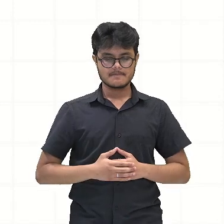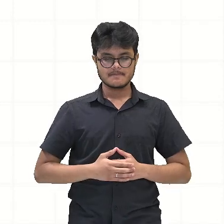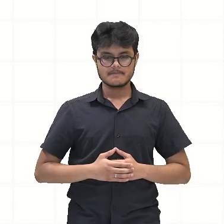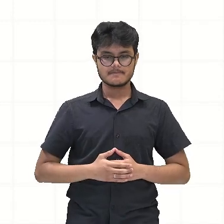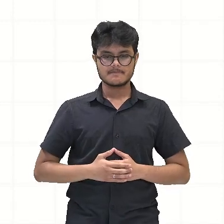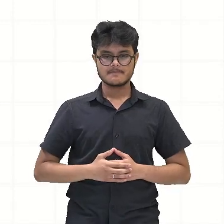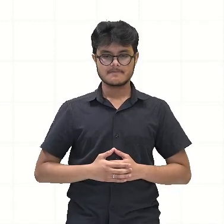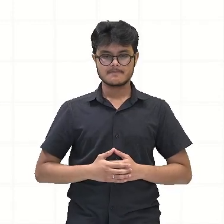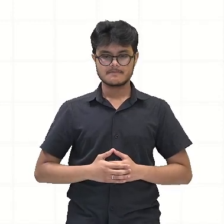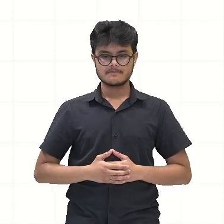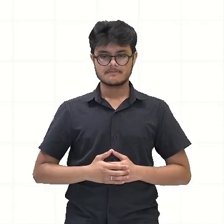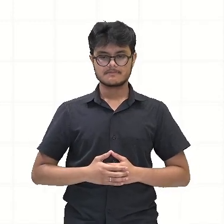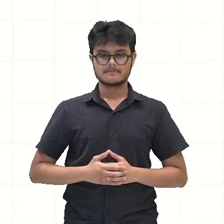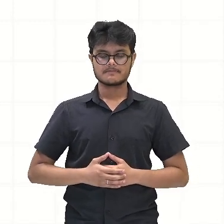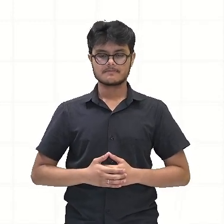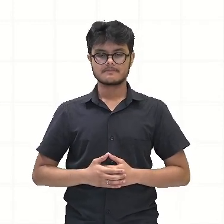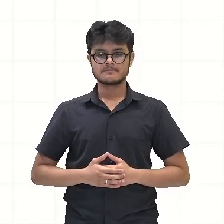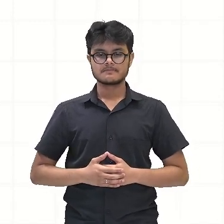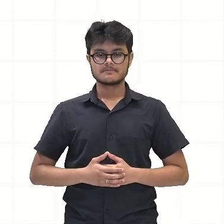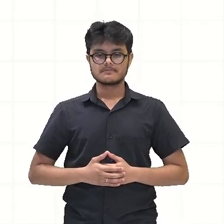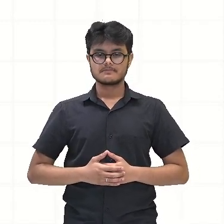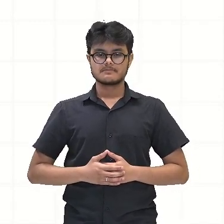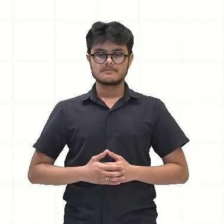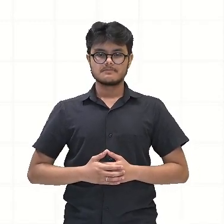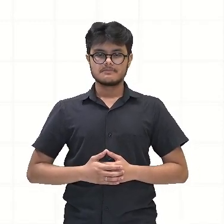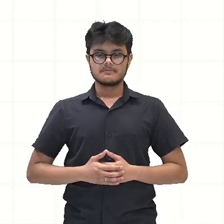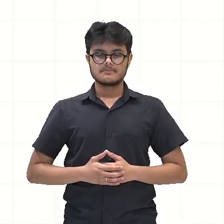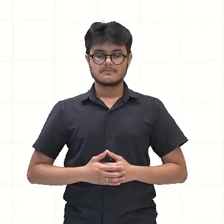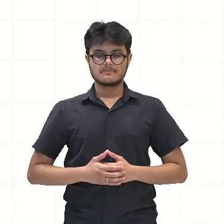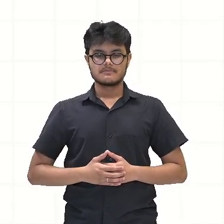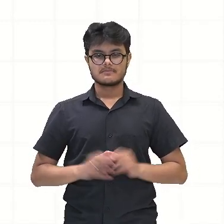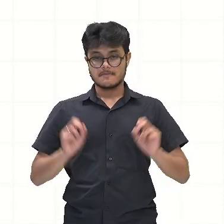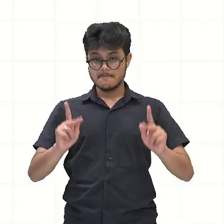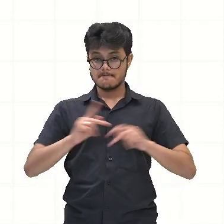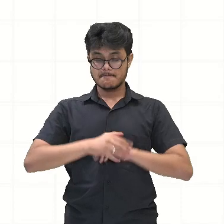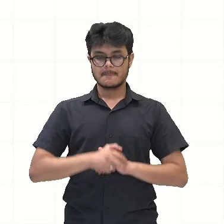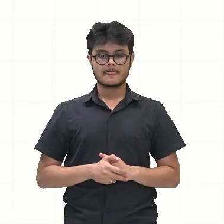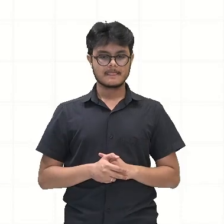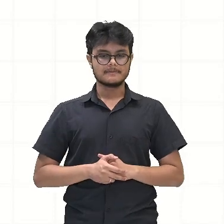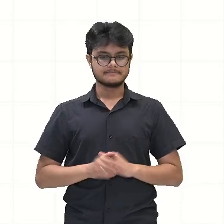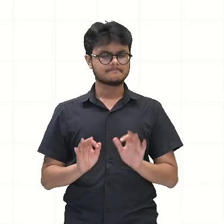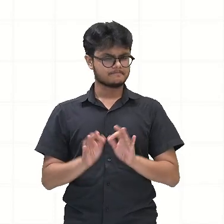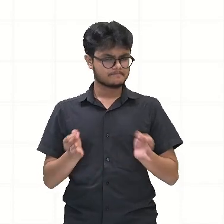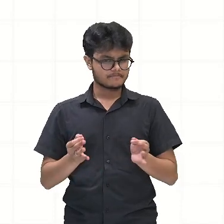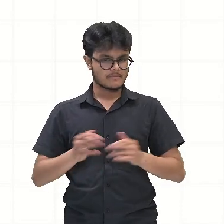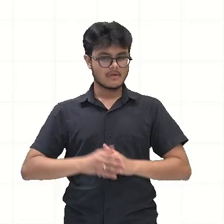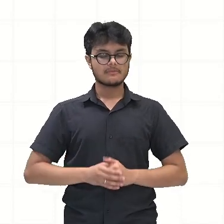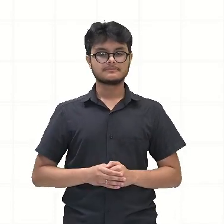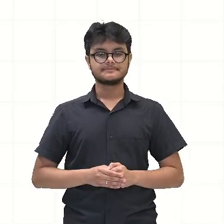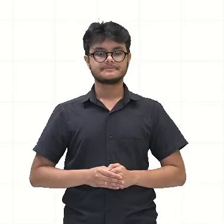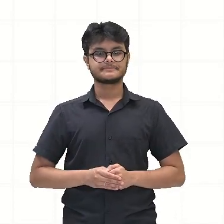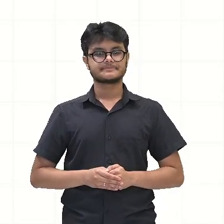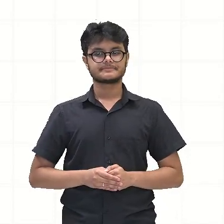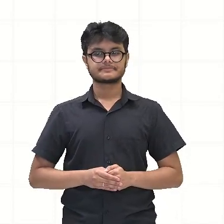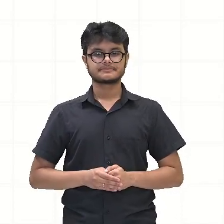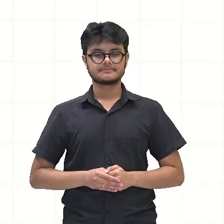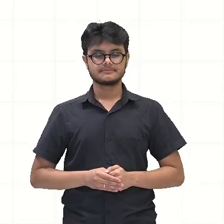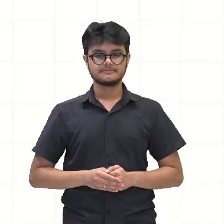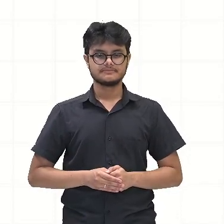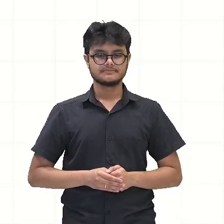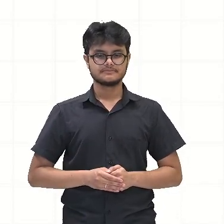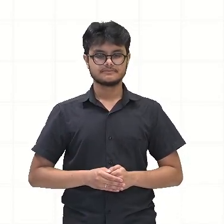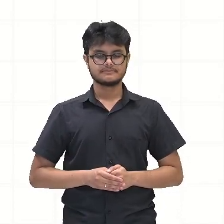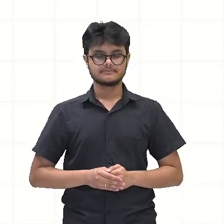a concavidade, a abertura da parábola vai ser voltada para baixo. Tranquilo? Então, já temos aqui,